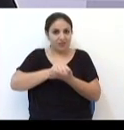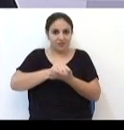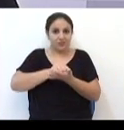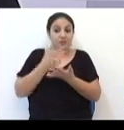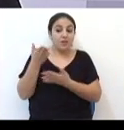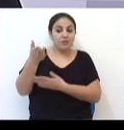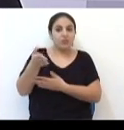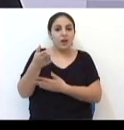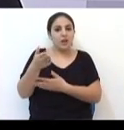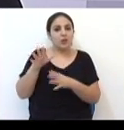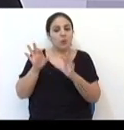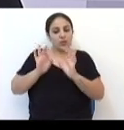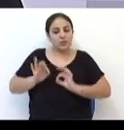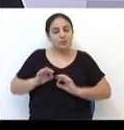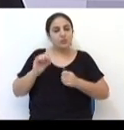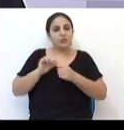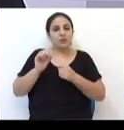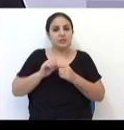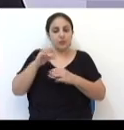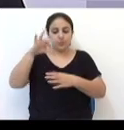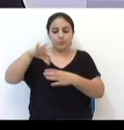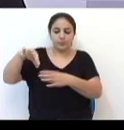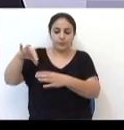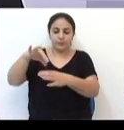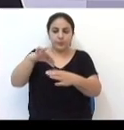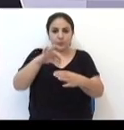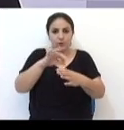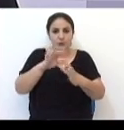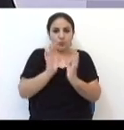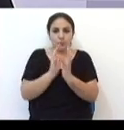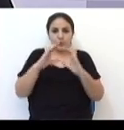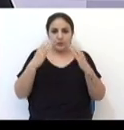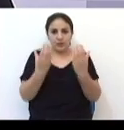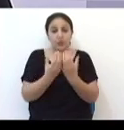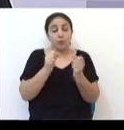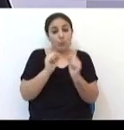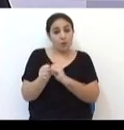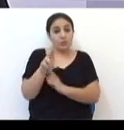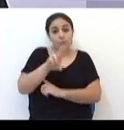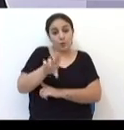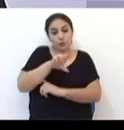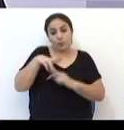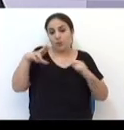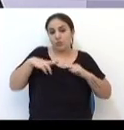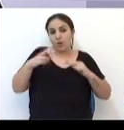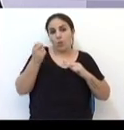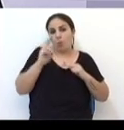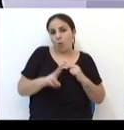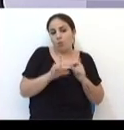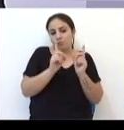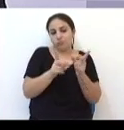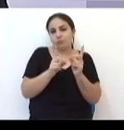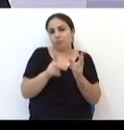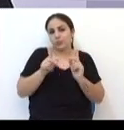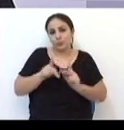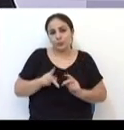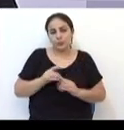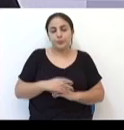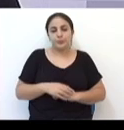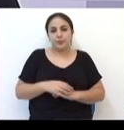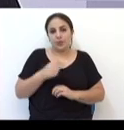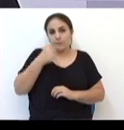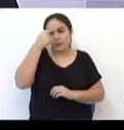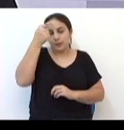com um coletivo, um grupo de pessoas, desenvolver uma horta comunitária. Essa horta ela pode ser para consumo, como ela também pode ser uma fonte de renda para aquelas